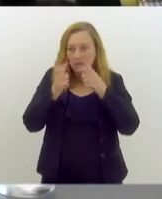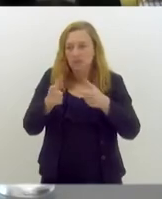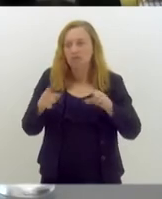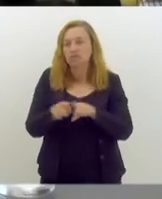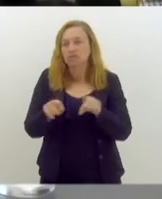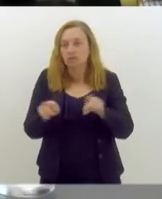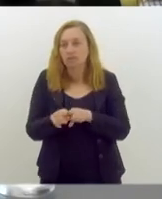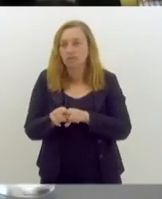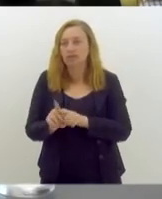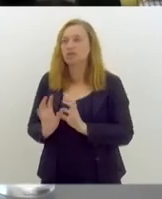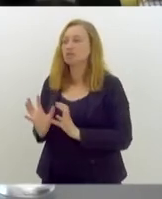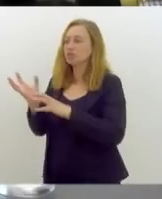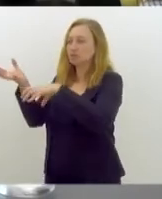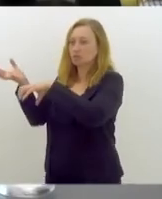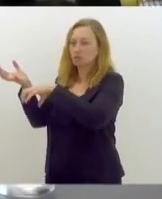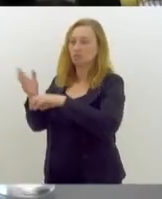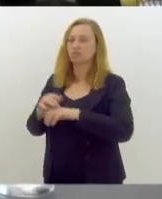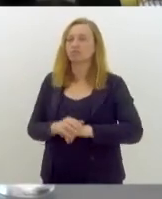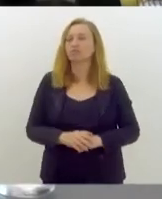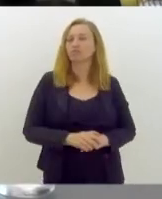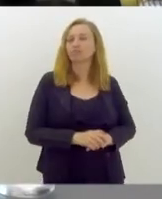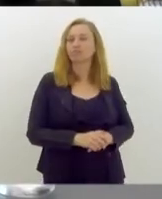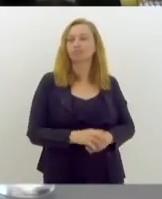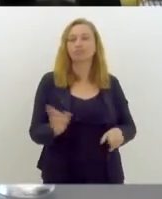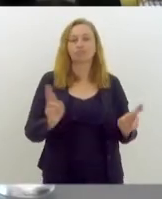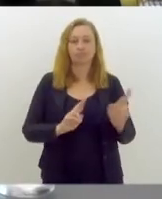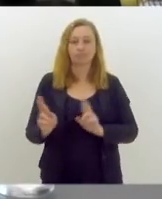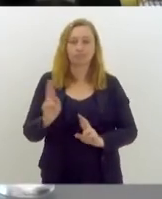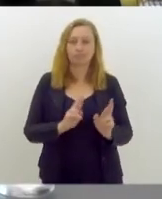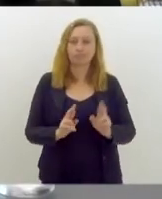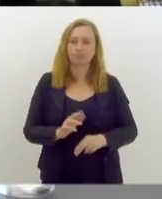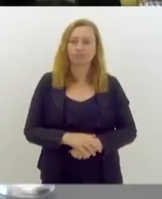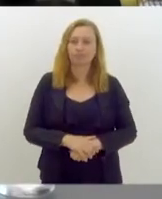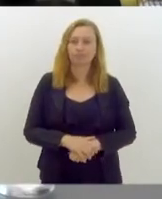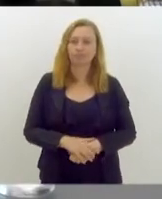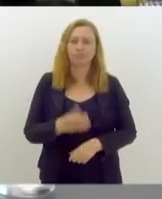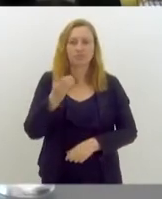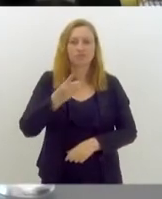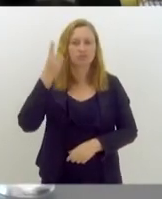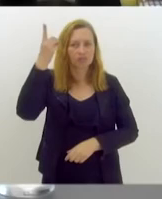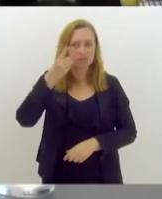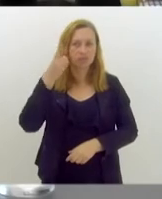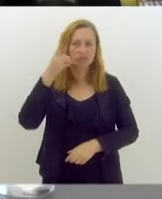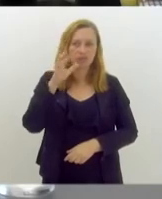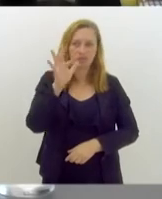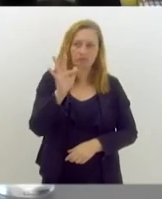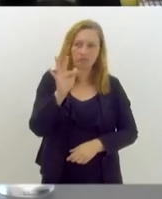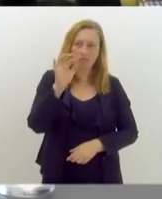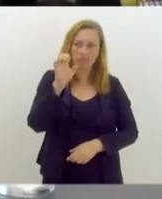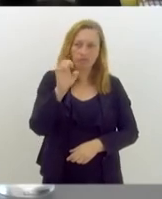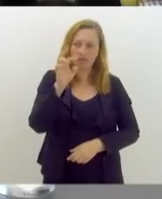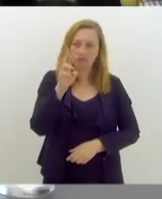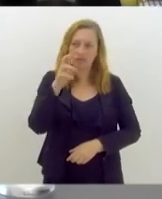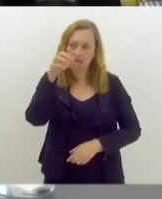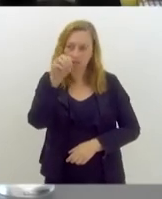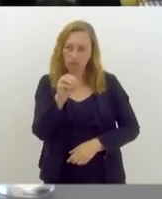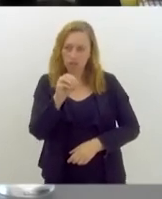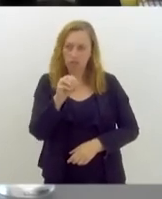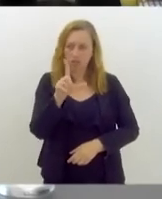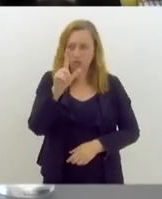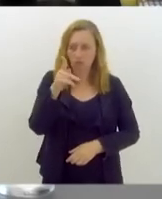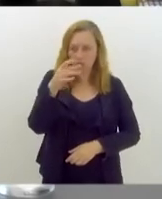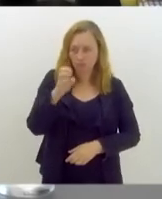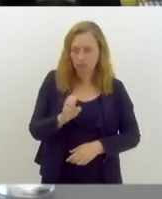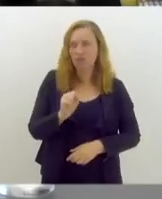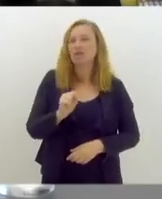ao congresso nacional né em relação deputado Fernando Lopes a essa a essa esse Instituto